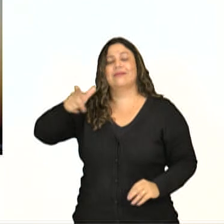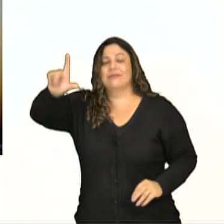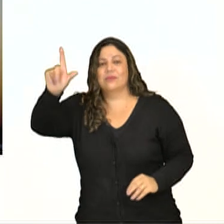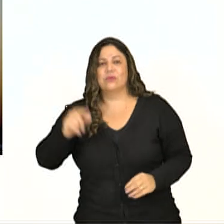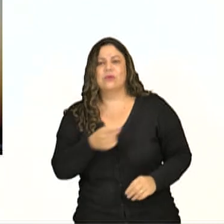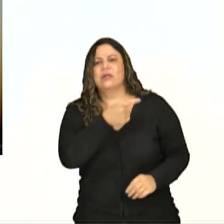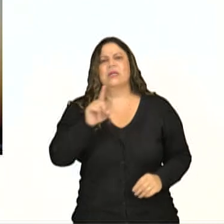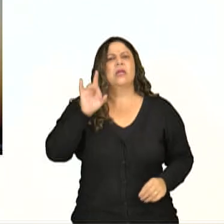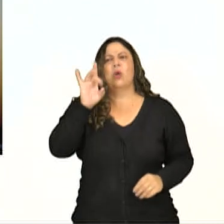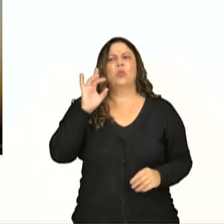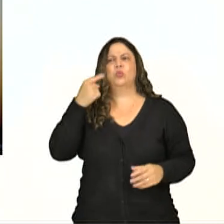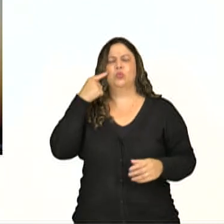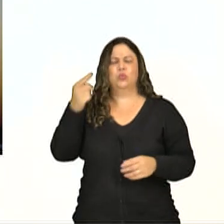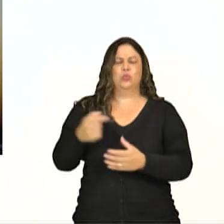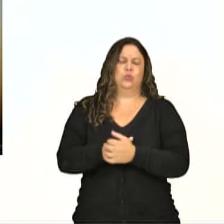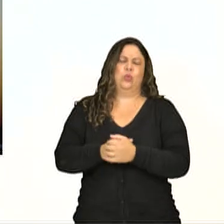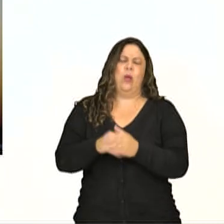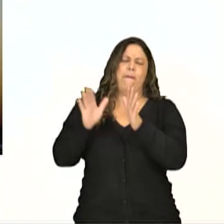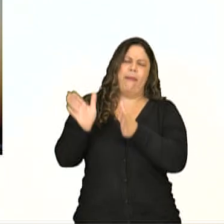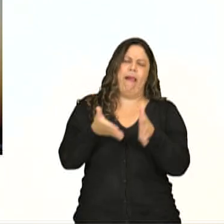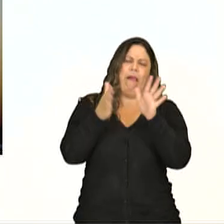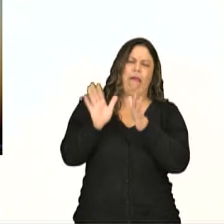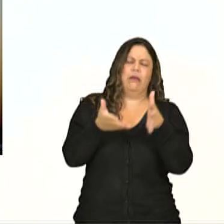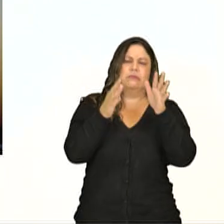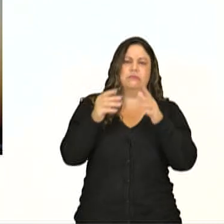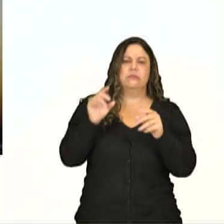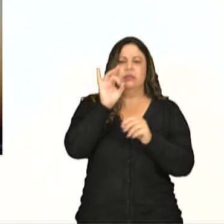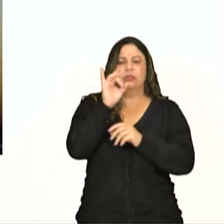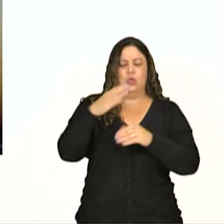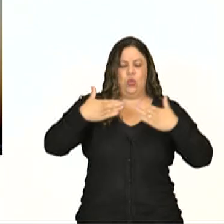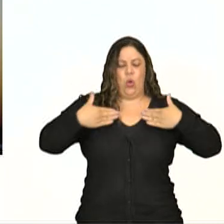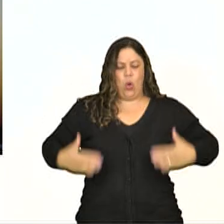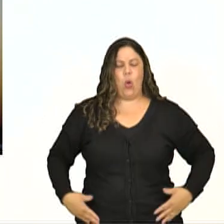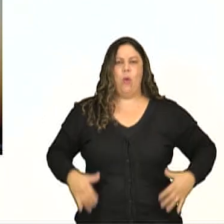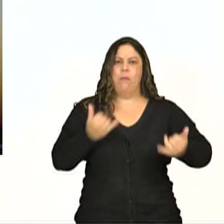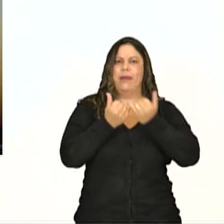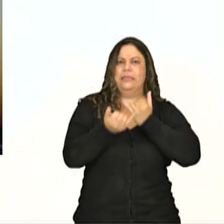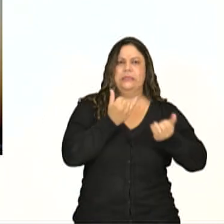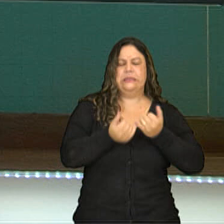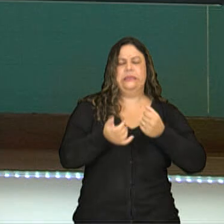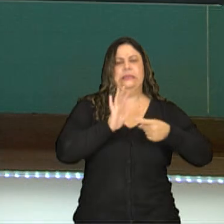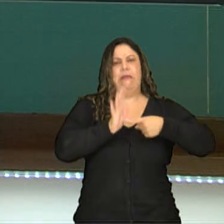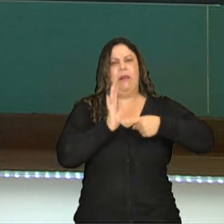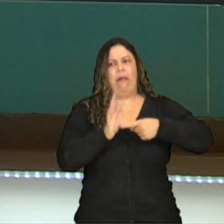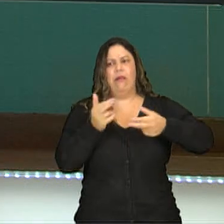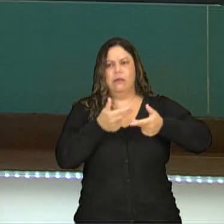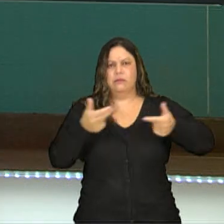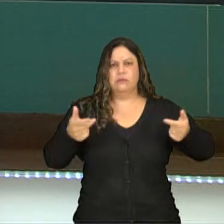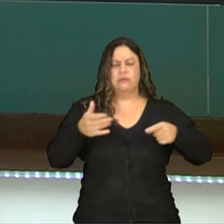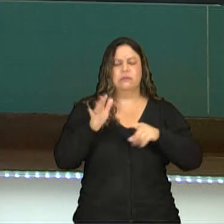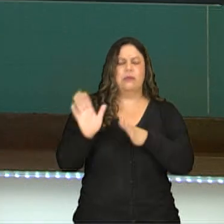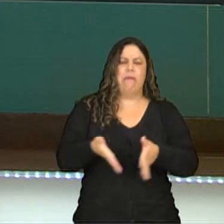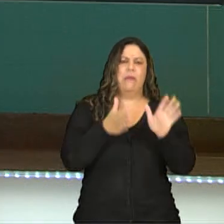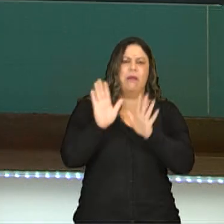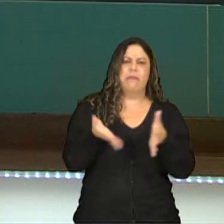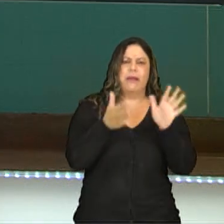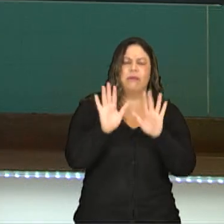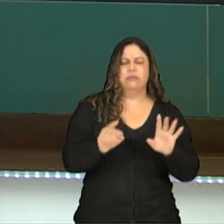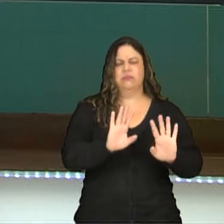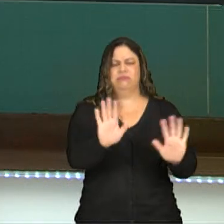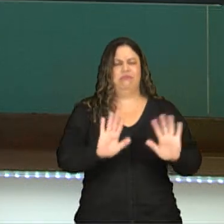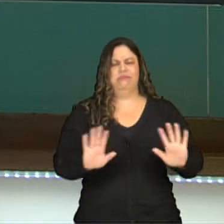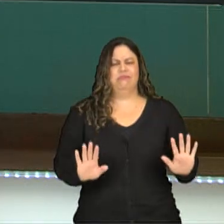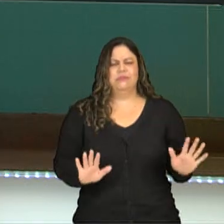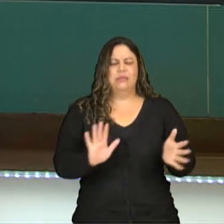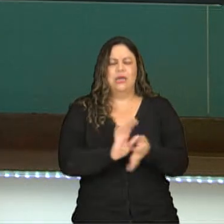mecânico. Então, não é algo somente mecânico, pensar no corpo como uma máquina, né? É você pensar no corpo com todos esses outros